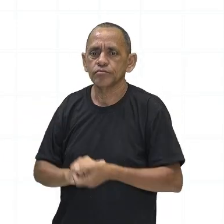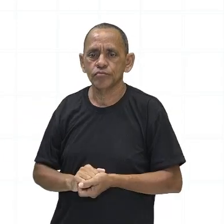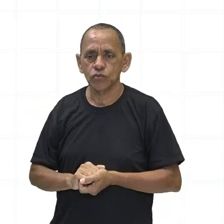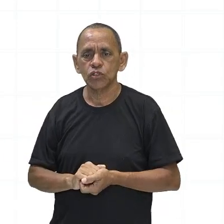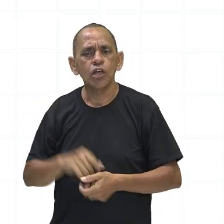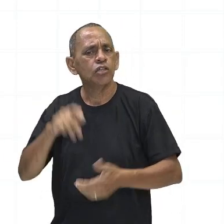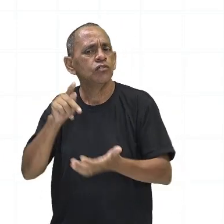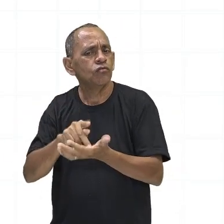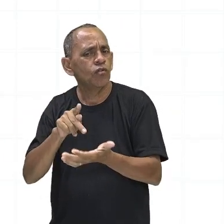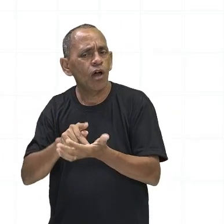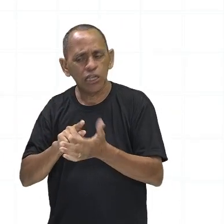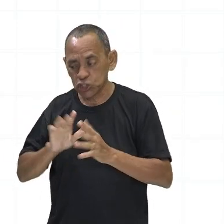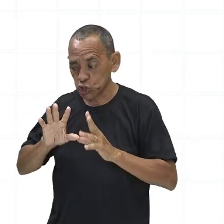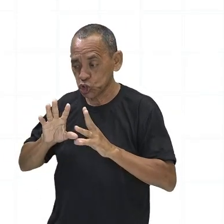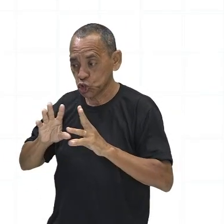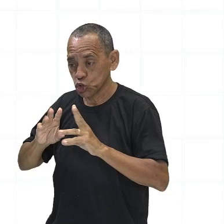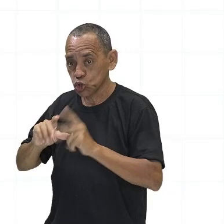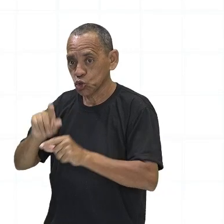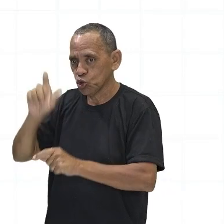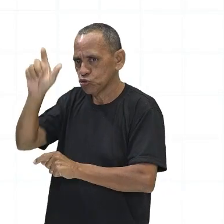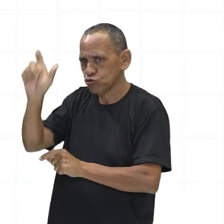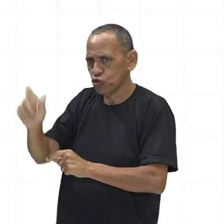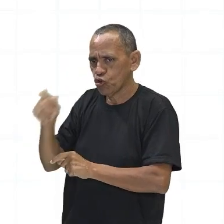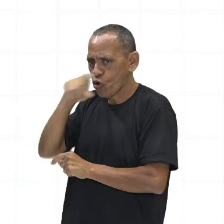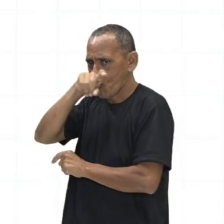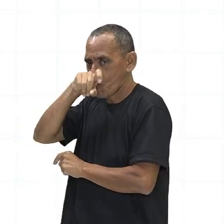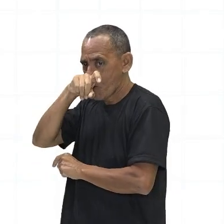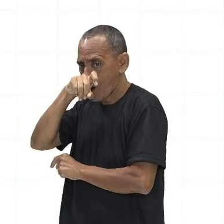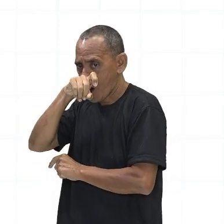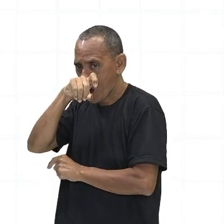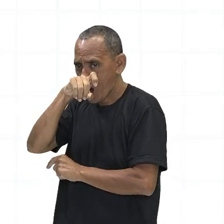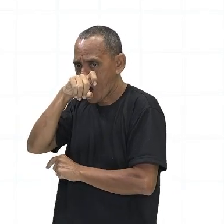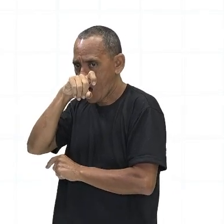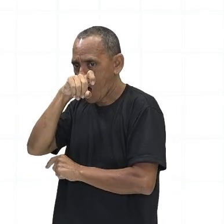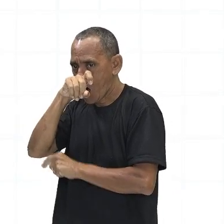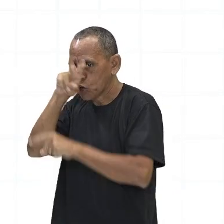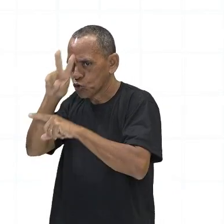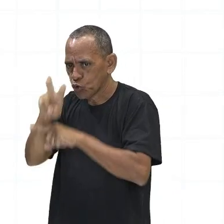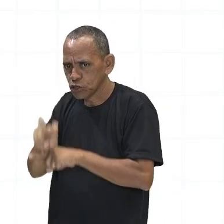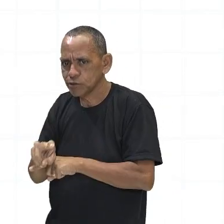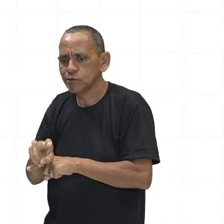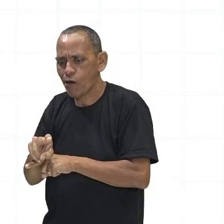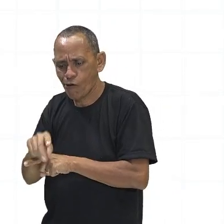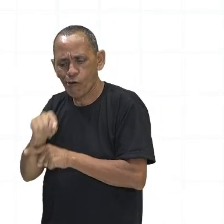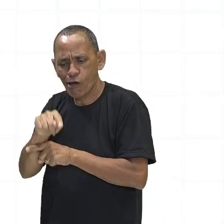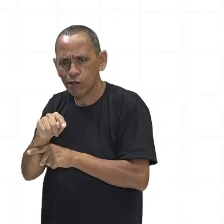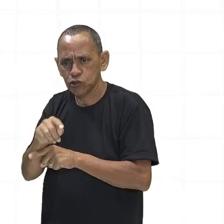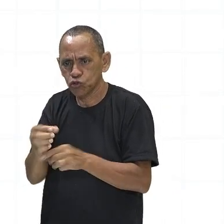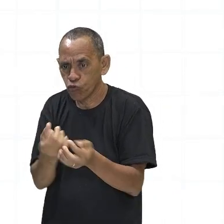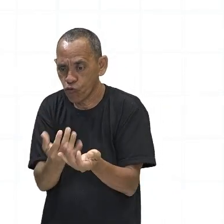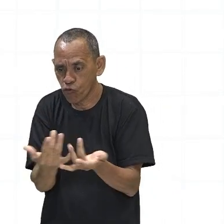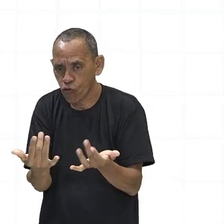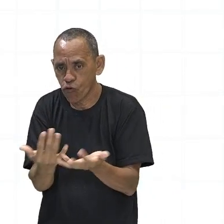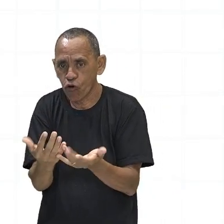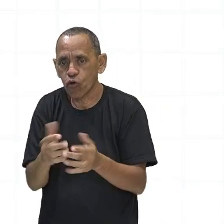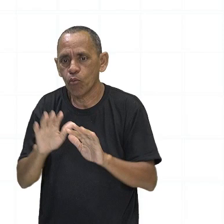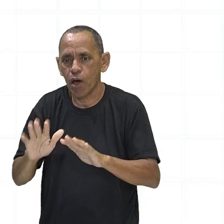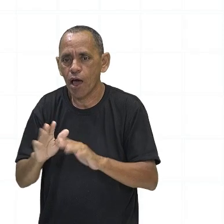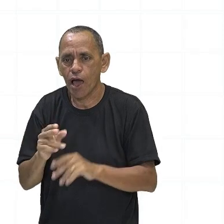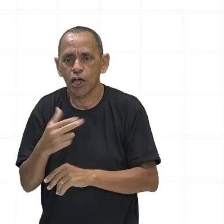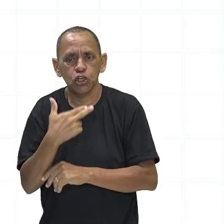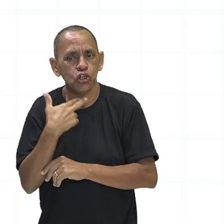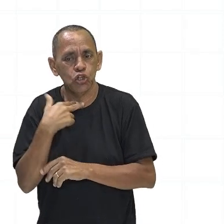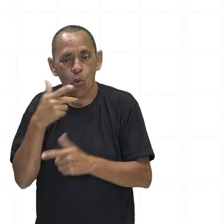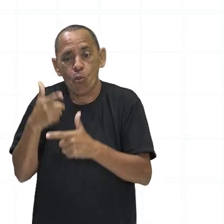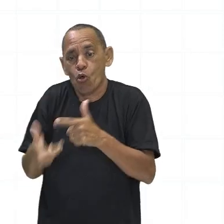tomavam conta das brasas como se fosse um tesouro precioso e não permitiam que ninguém delas se aproximasse. Os homens e